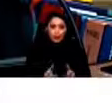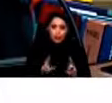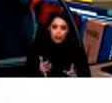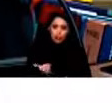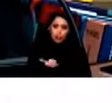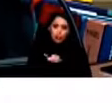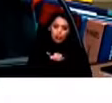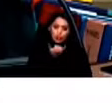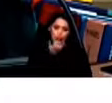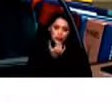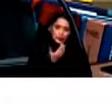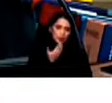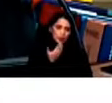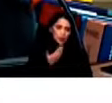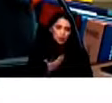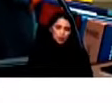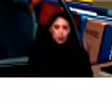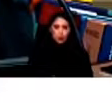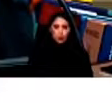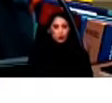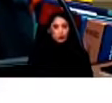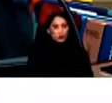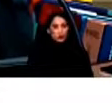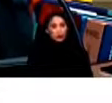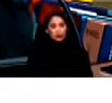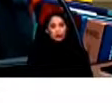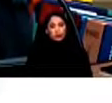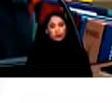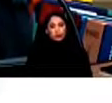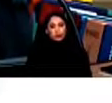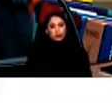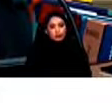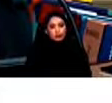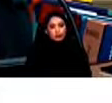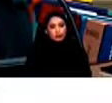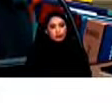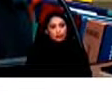devidas vênias, não só o proponente, mas aqueles que,